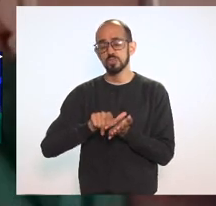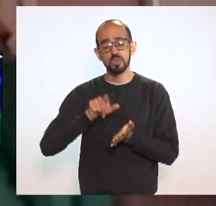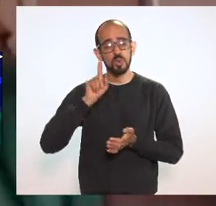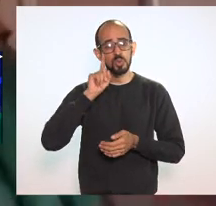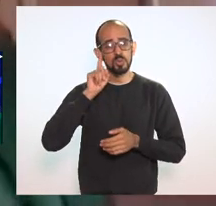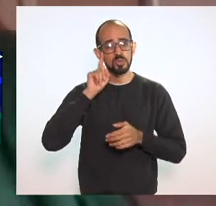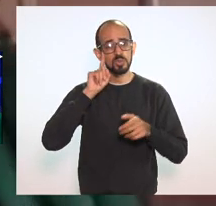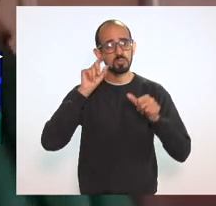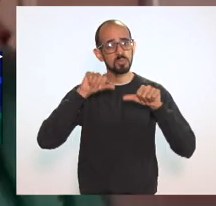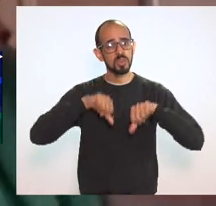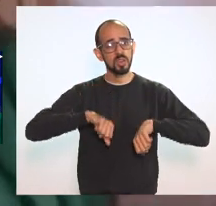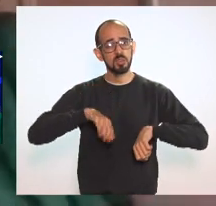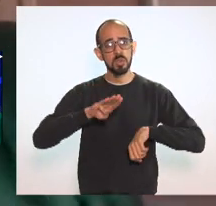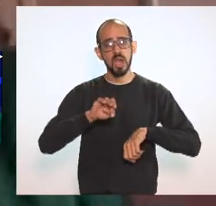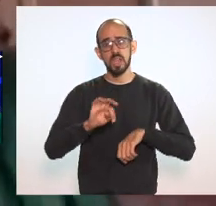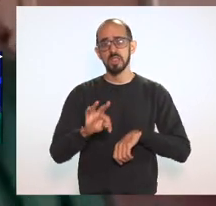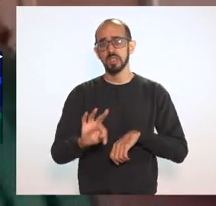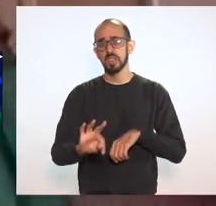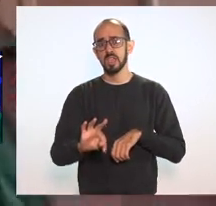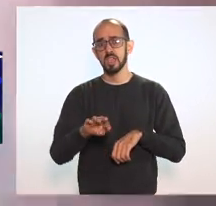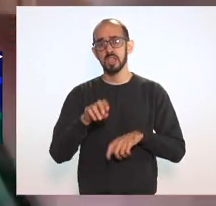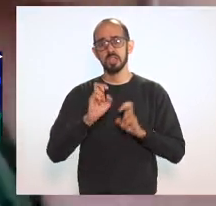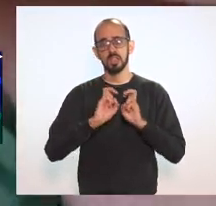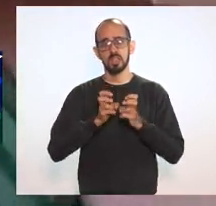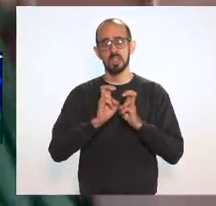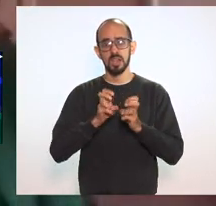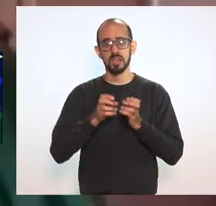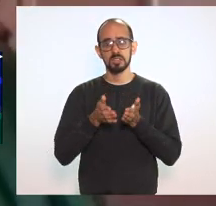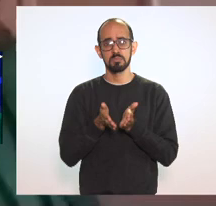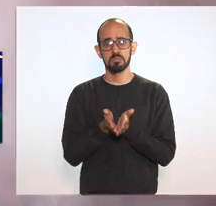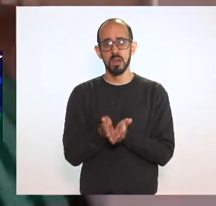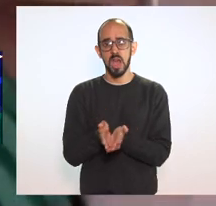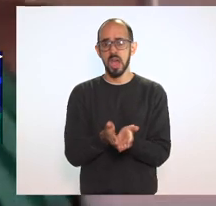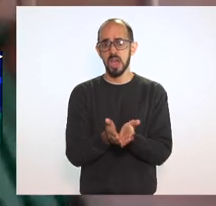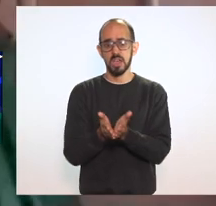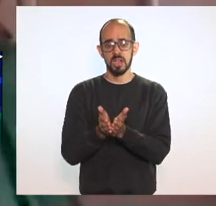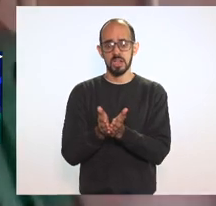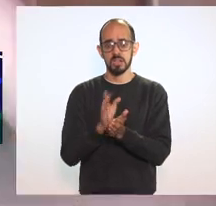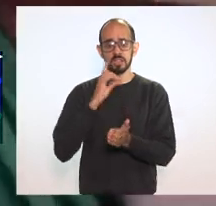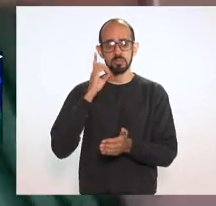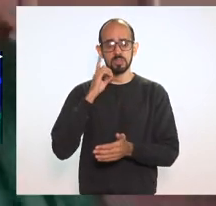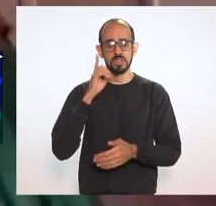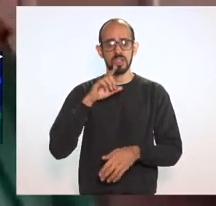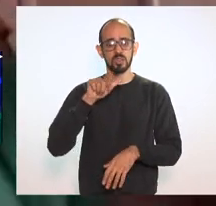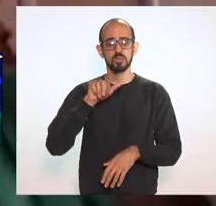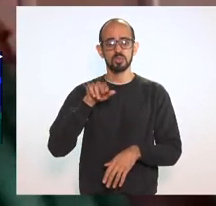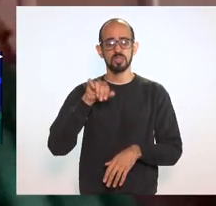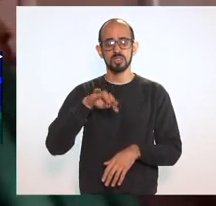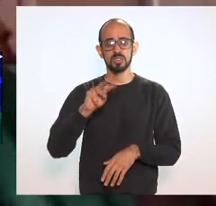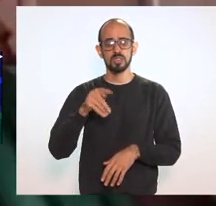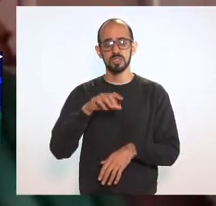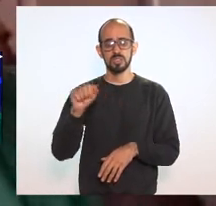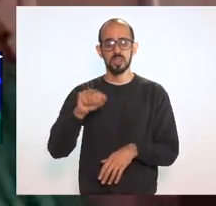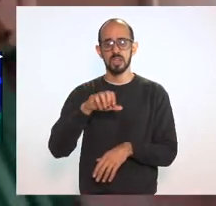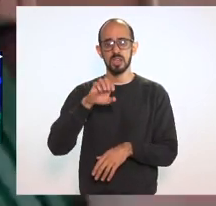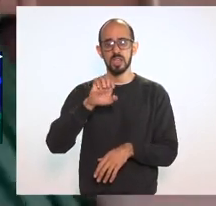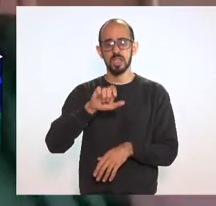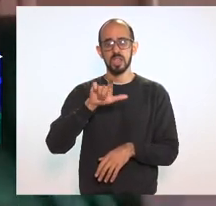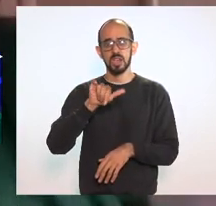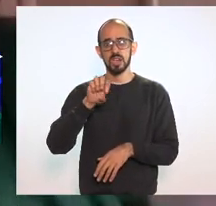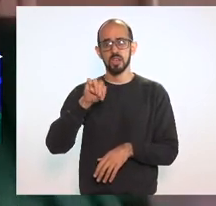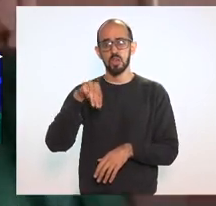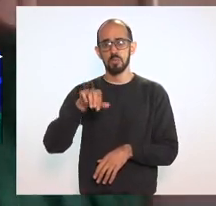o BRT os treinos as barcas a deputada Lucinha Deputado Aliomar fala um recorrentemente aqui